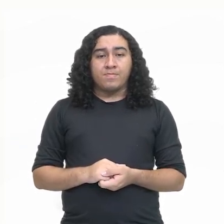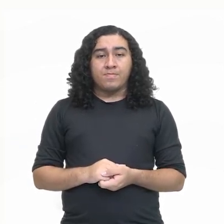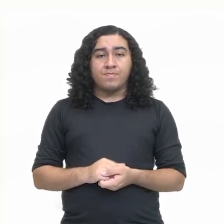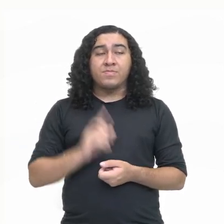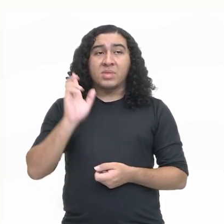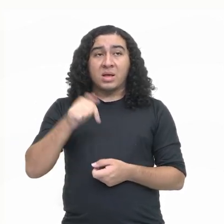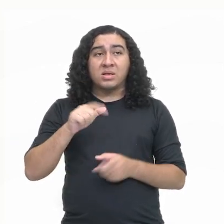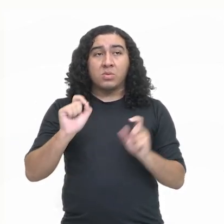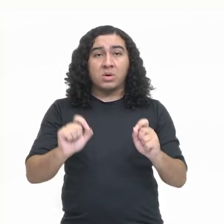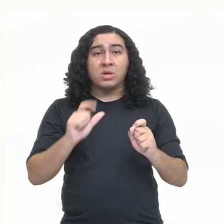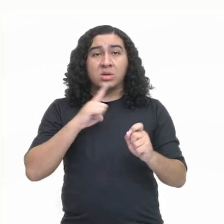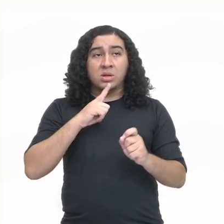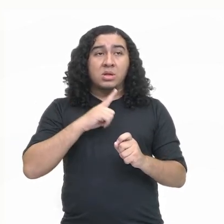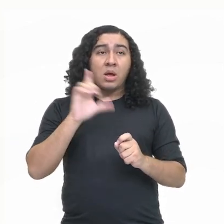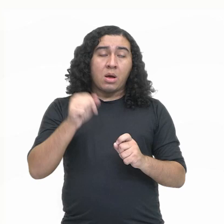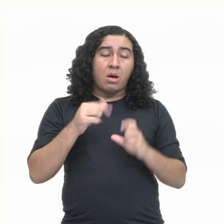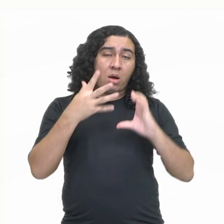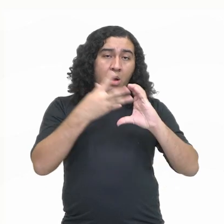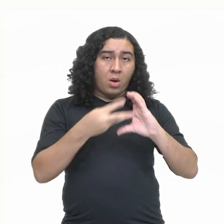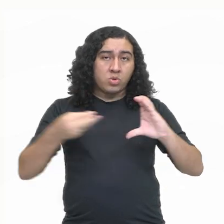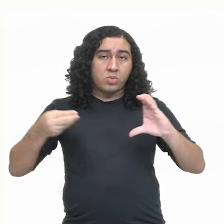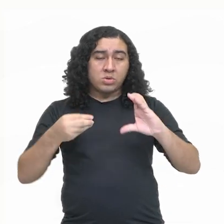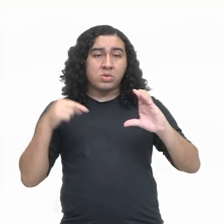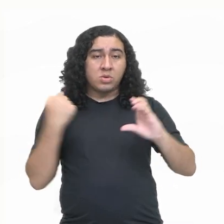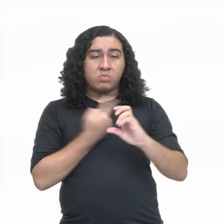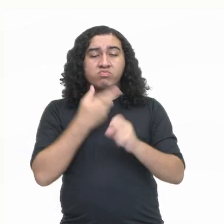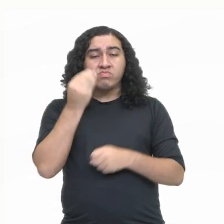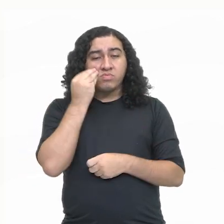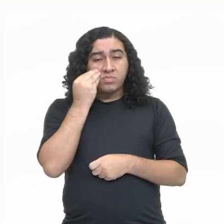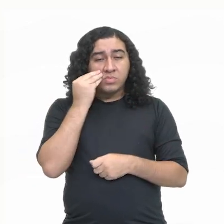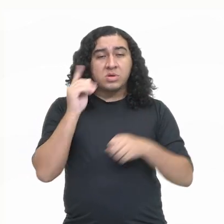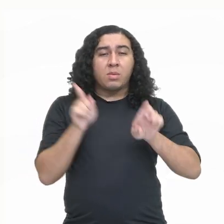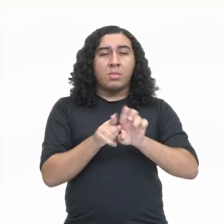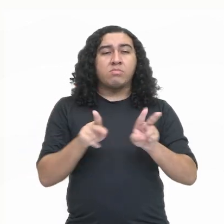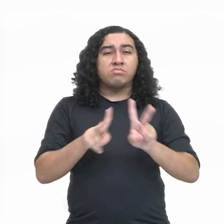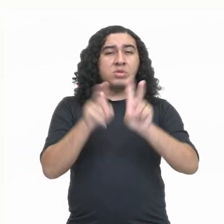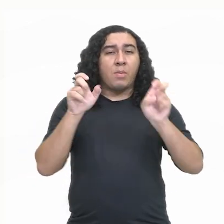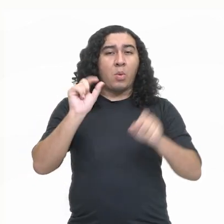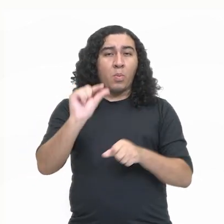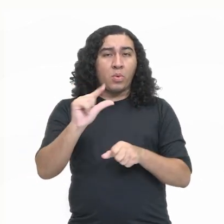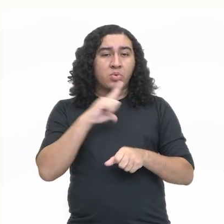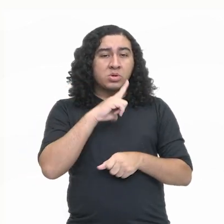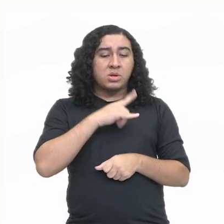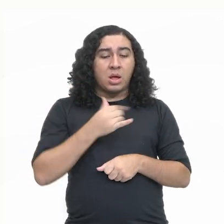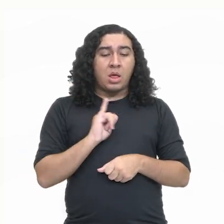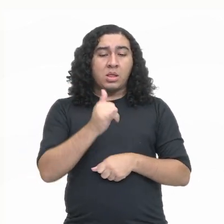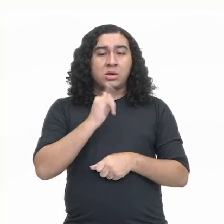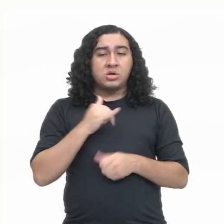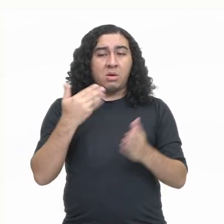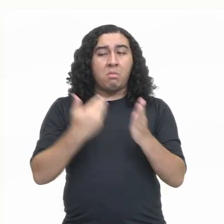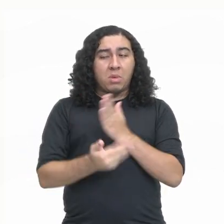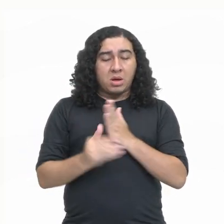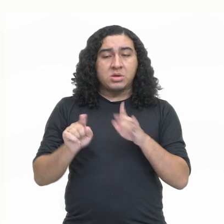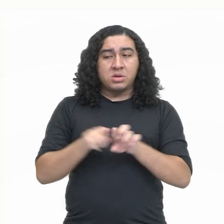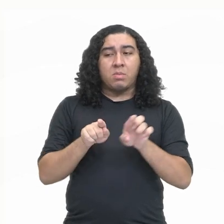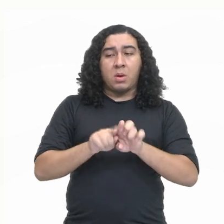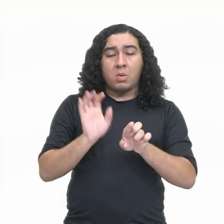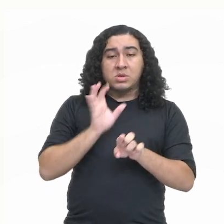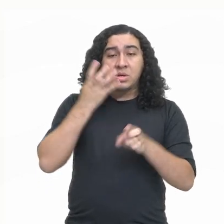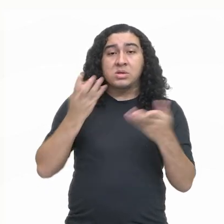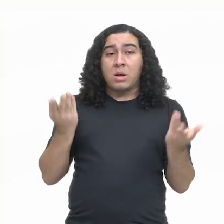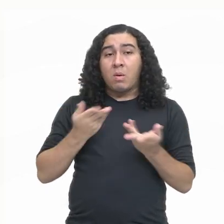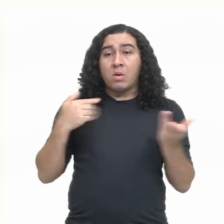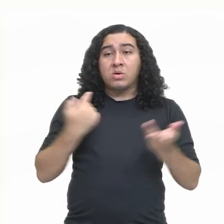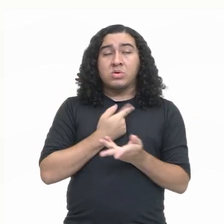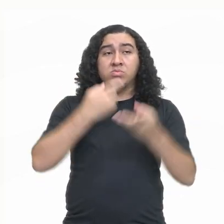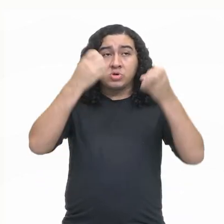a osmose, né? Então, nós falamos aí um pouquinho sobre o transporte que ocorre nas membranas e agora a gente